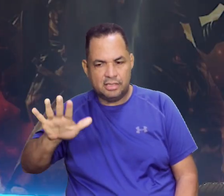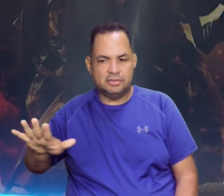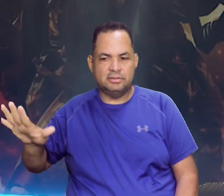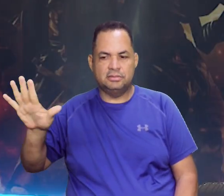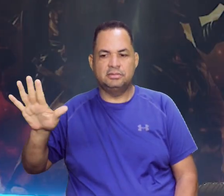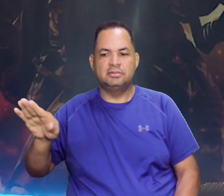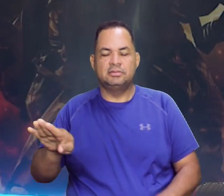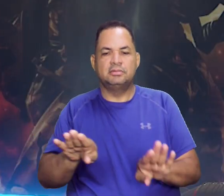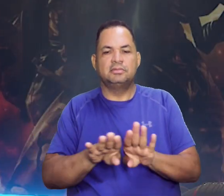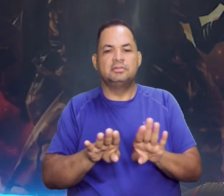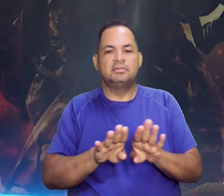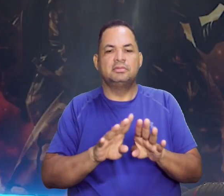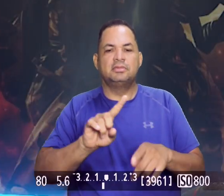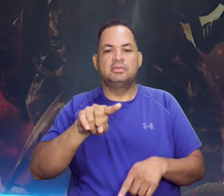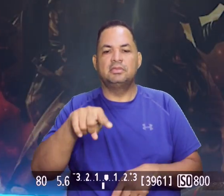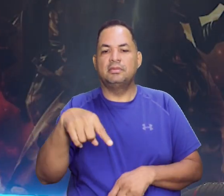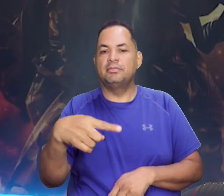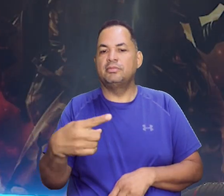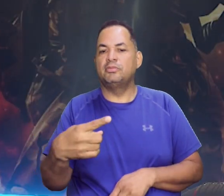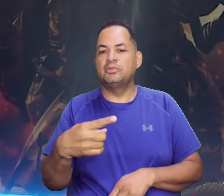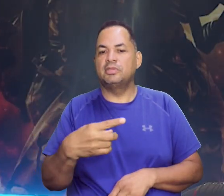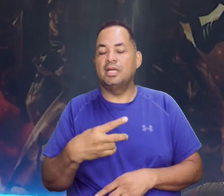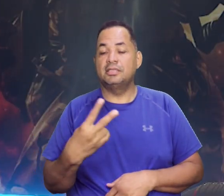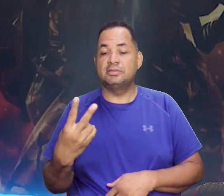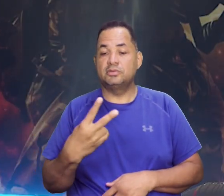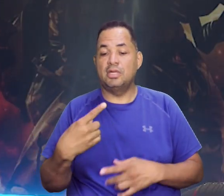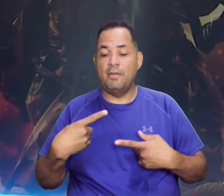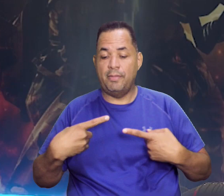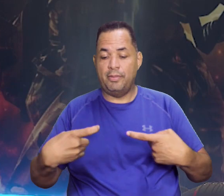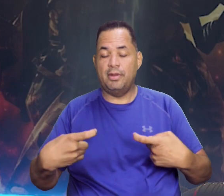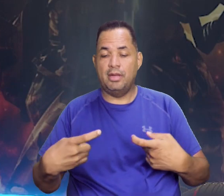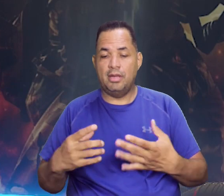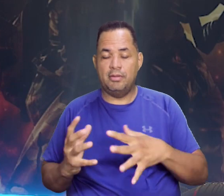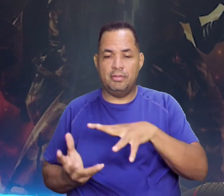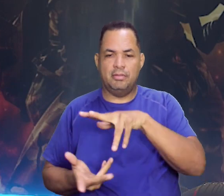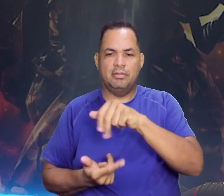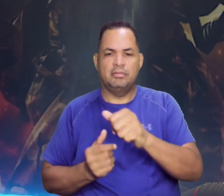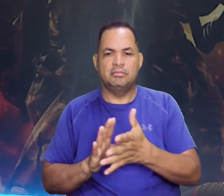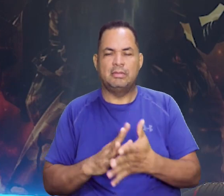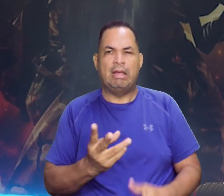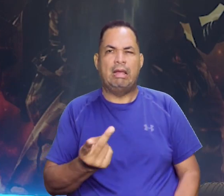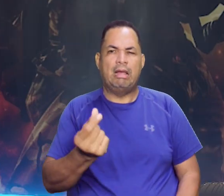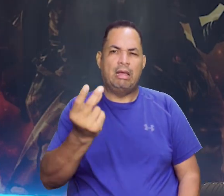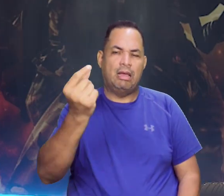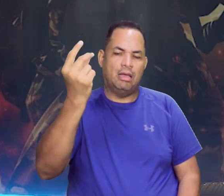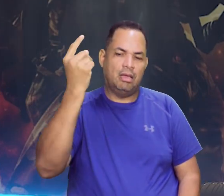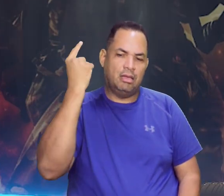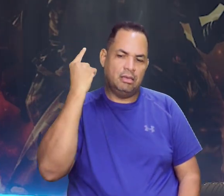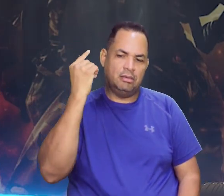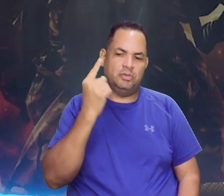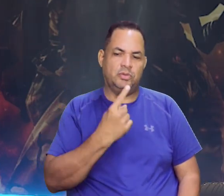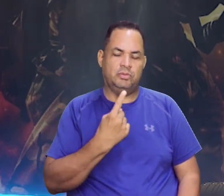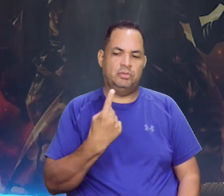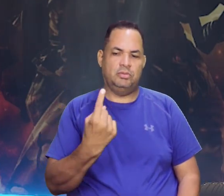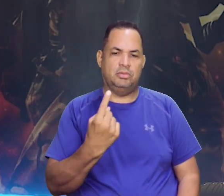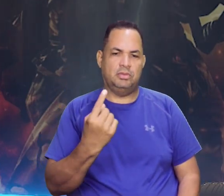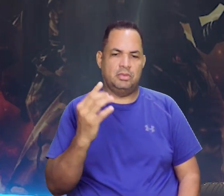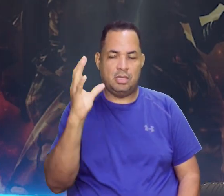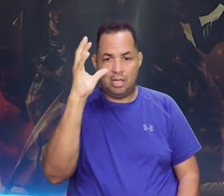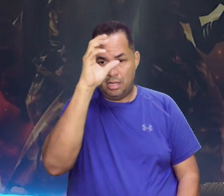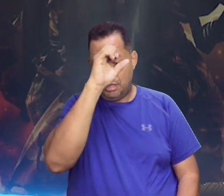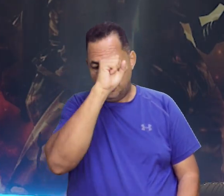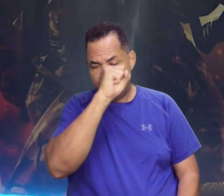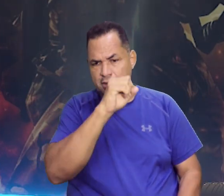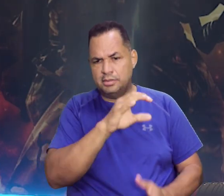a Segunda Guerra Mundial. Bom, lá muito tempo atrás, nós aprendemos que o